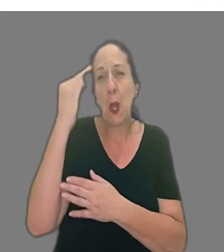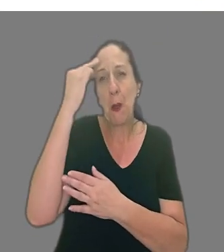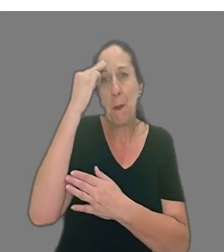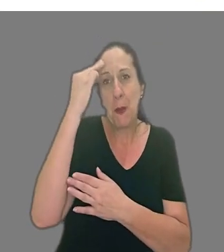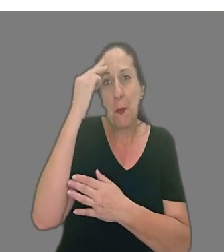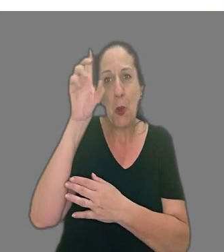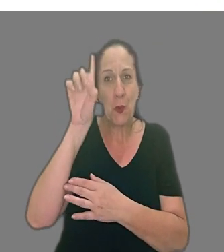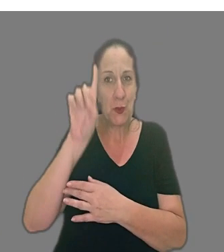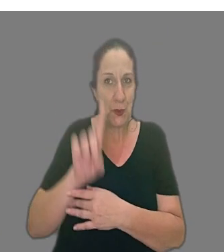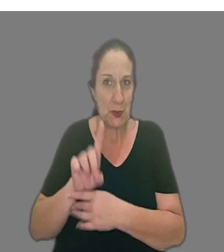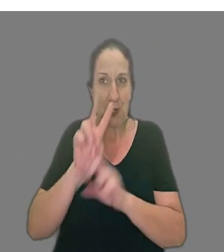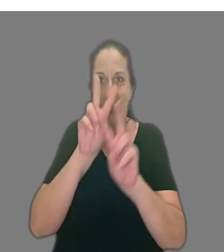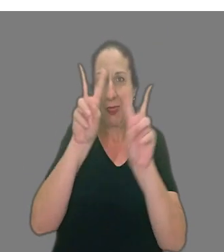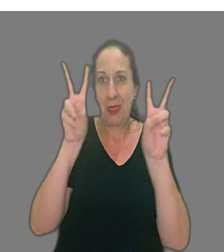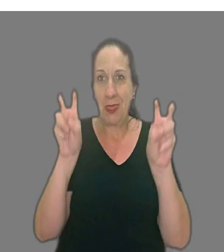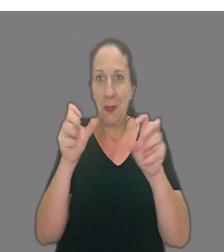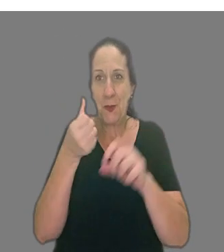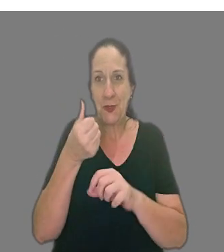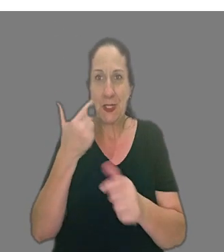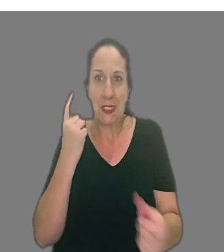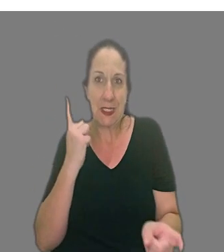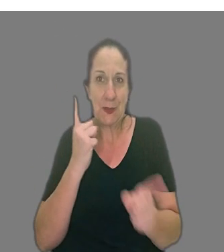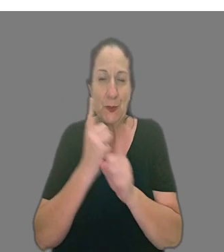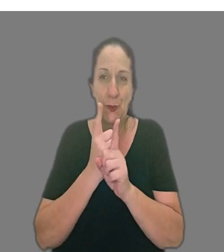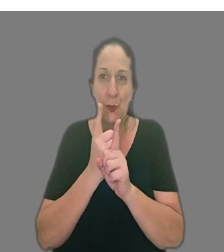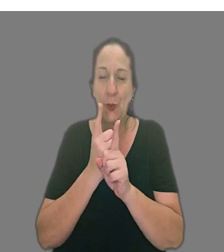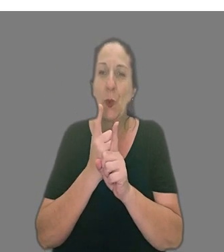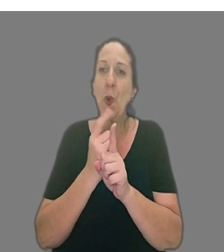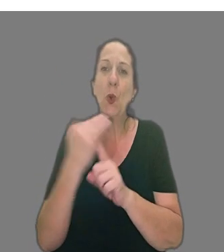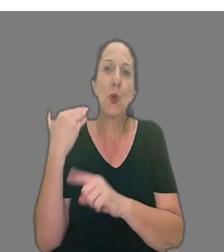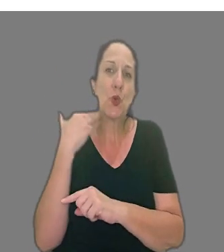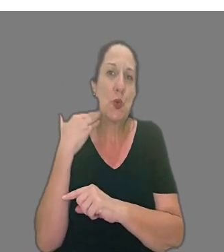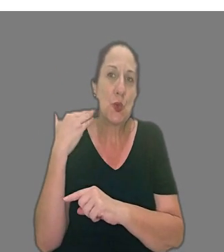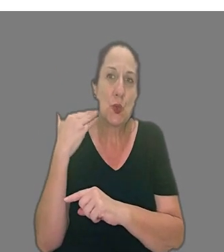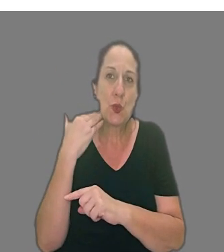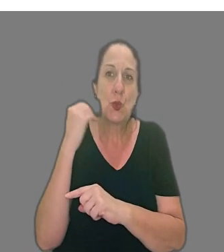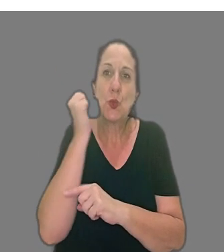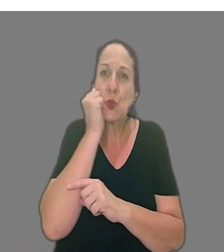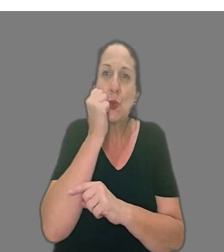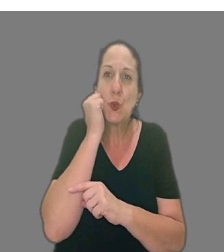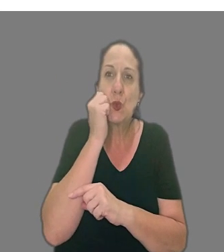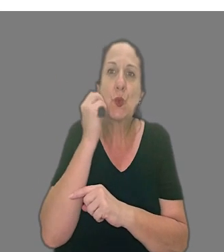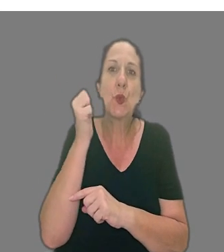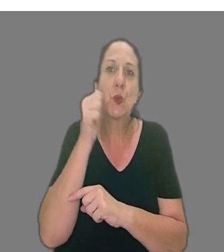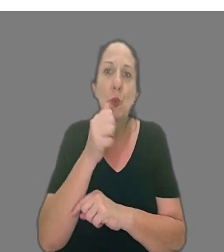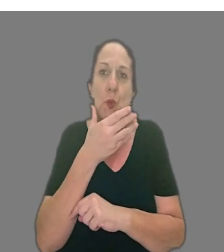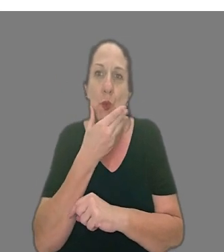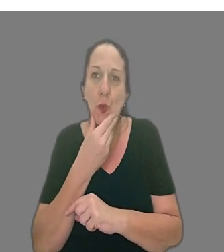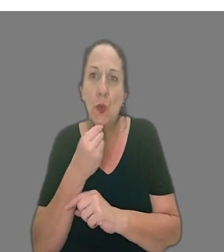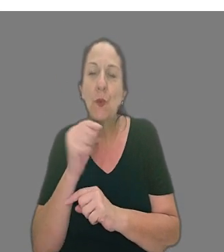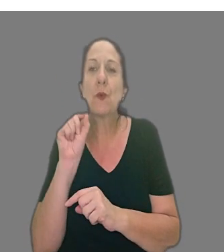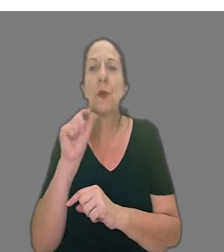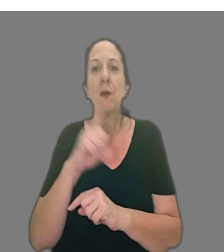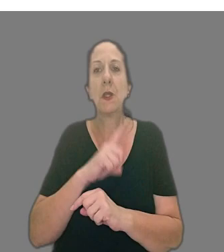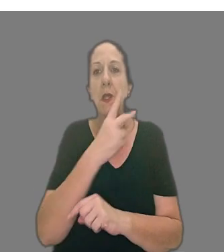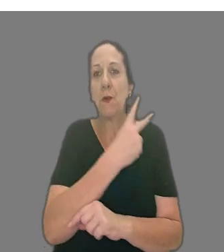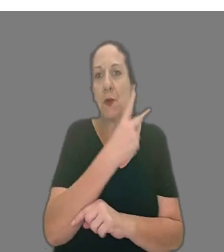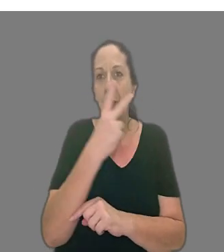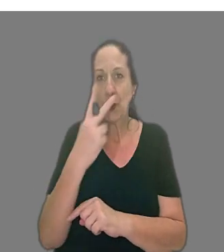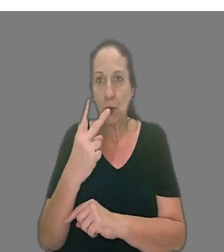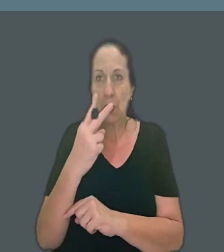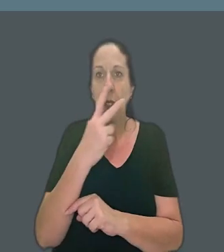História, Memória e Direitos é o tema do 6º Encontro Nacional de Juízas e Juízes Negras e Negros, que ocorrerá